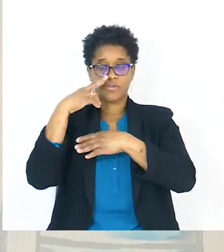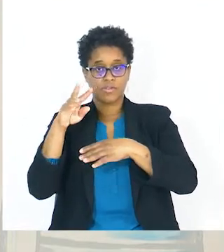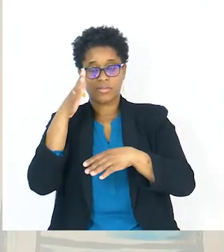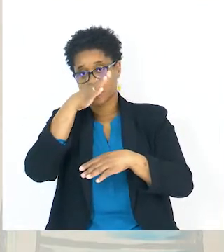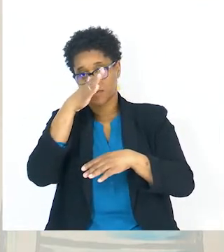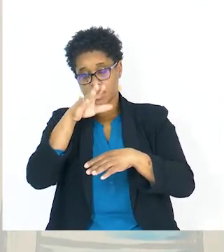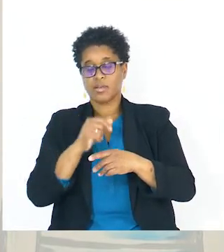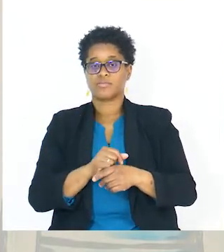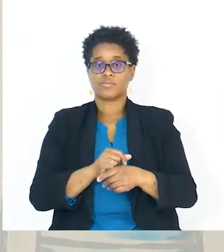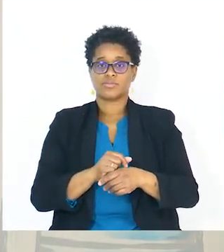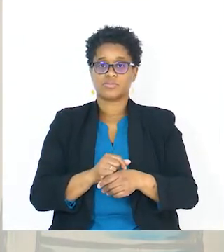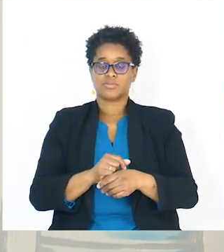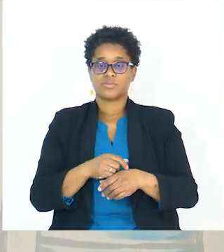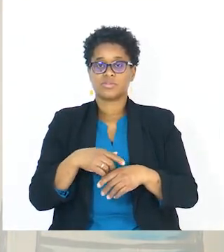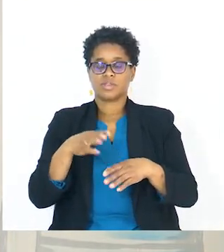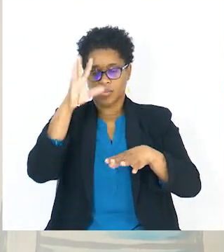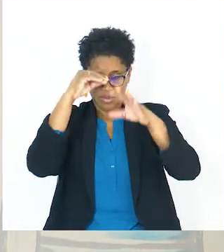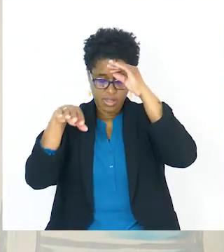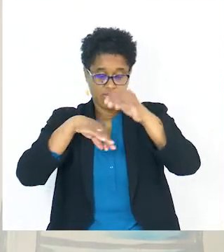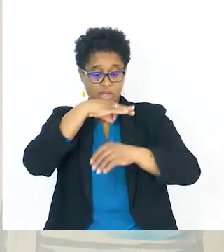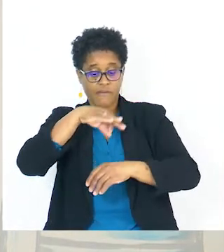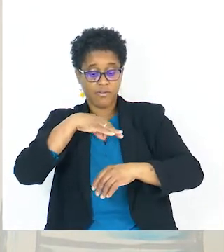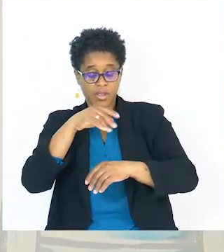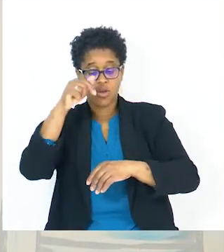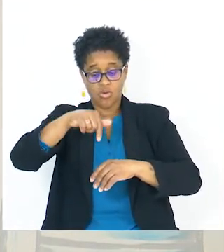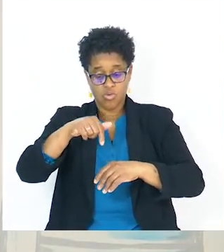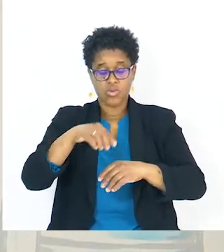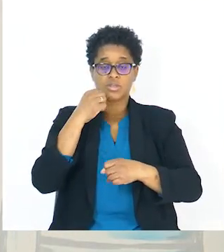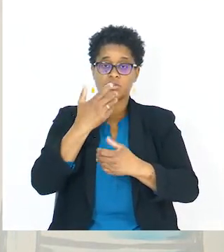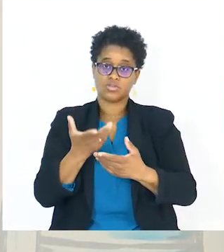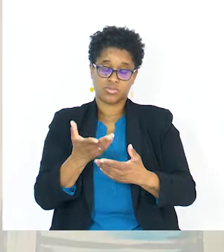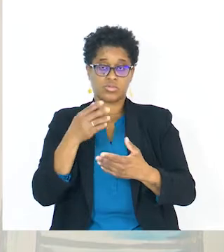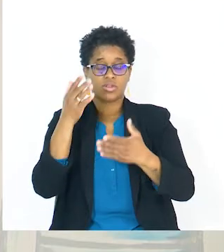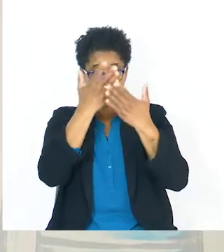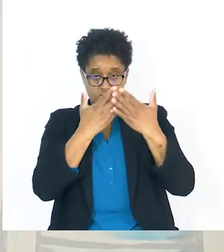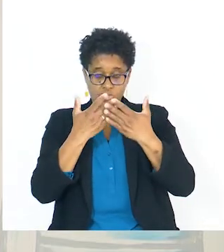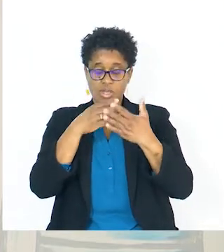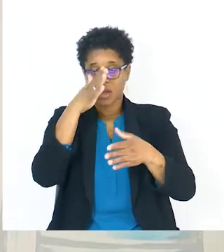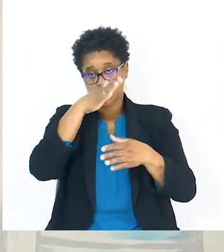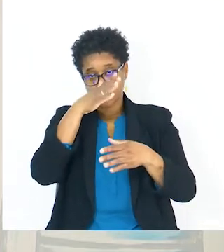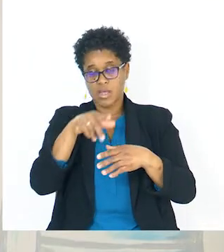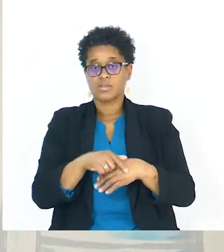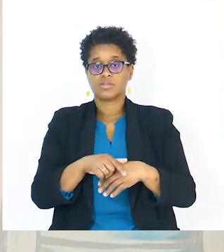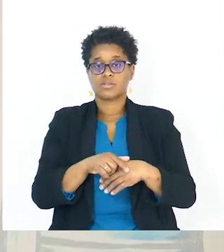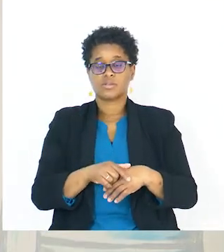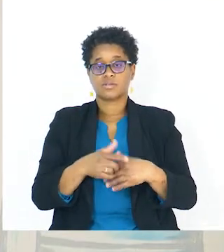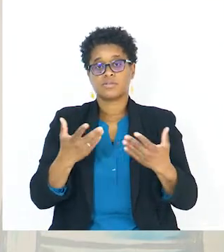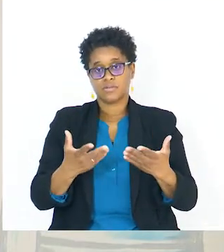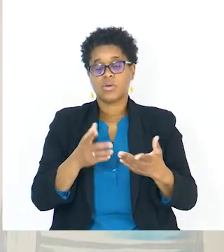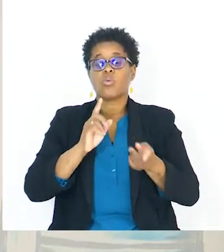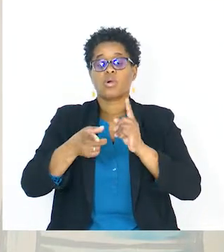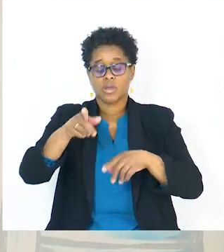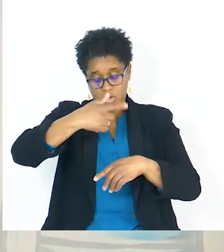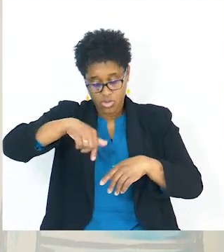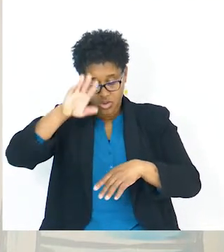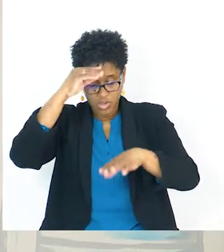vimos atividades que aprendemos na família e hoje estamos a estudar atividades, ou aliás, o